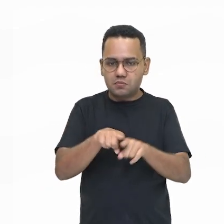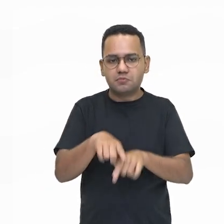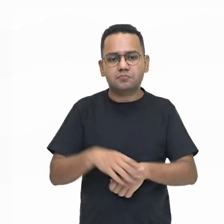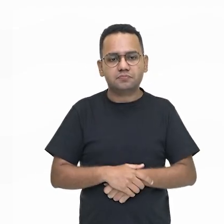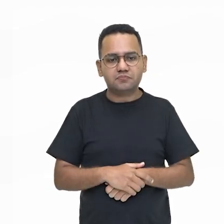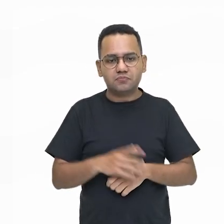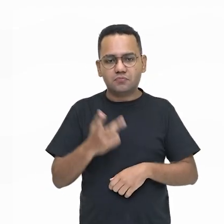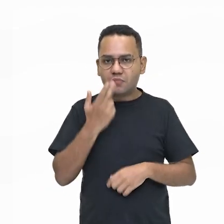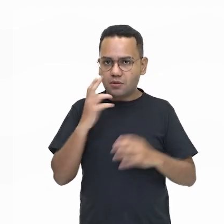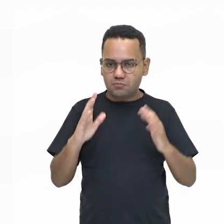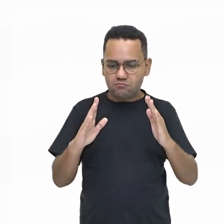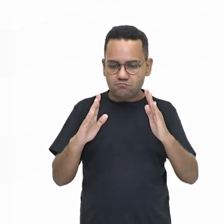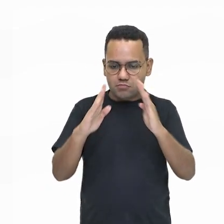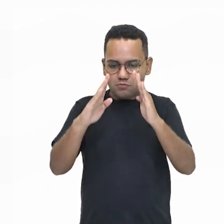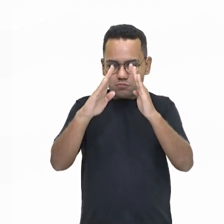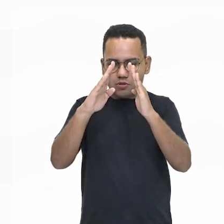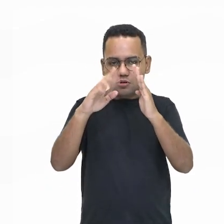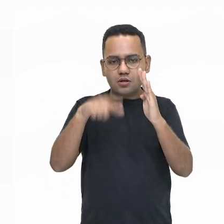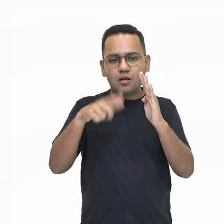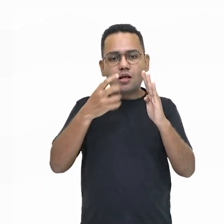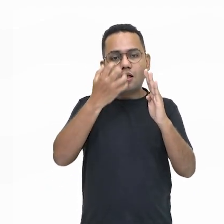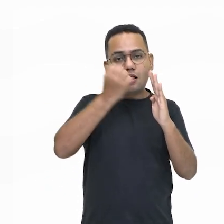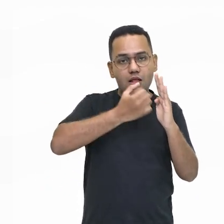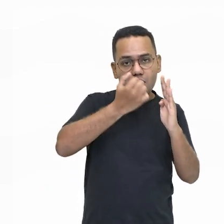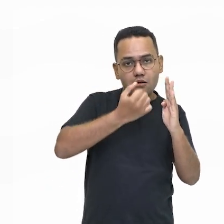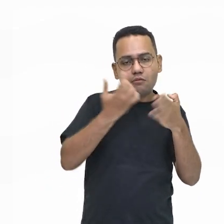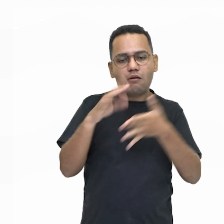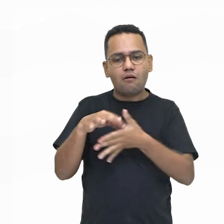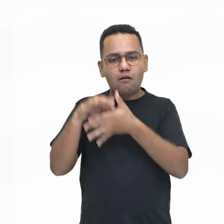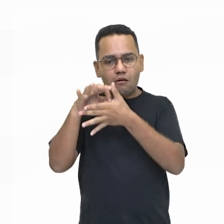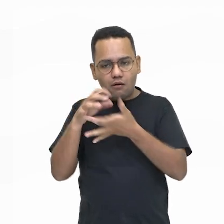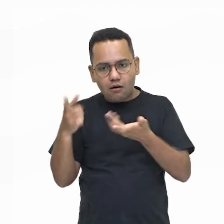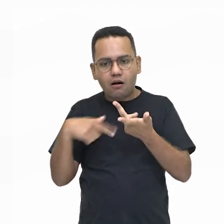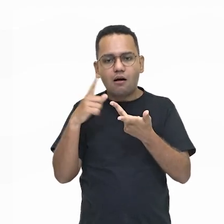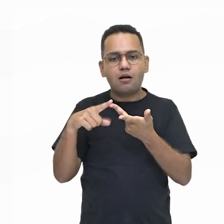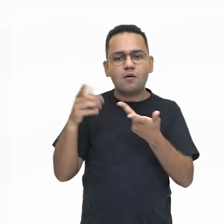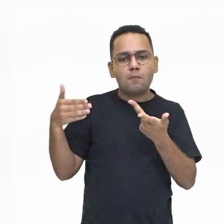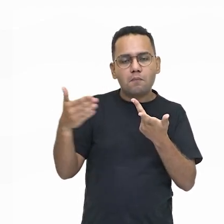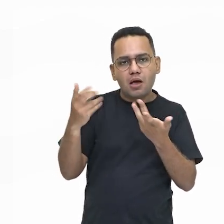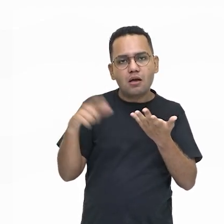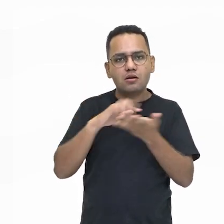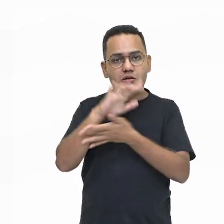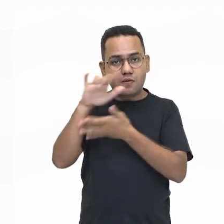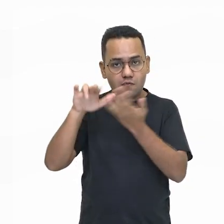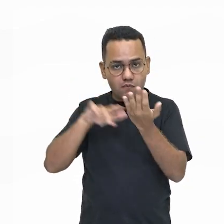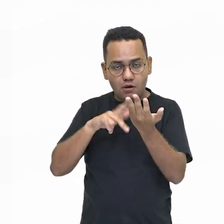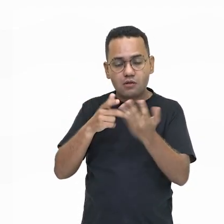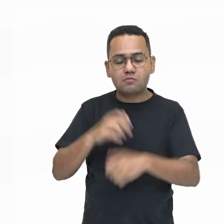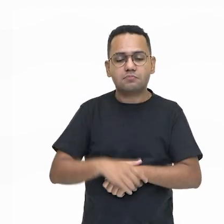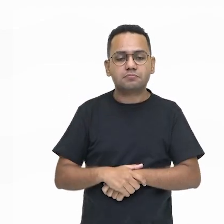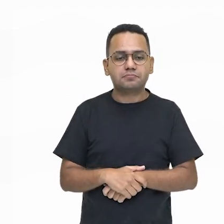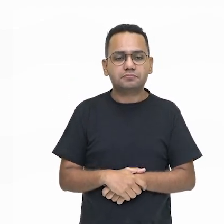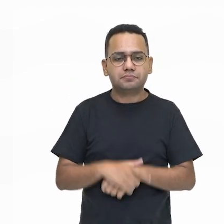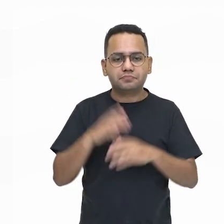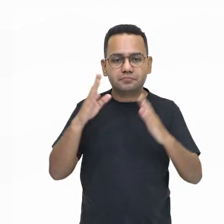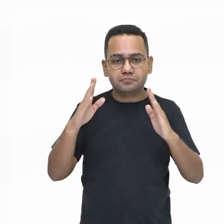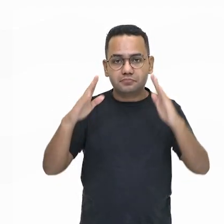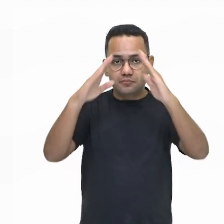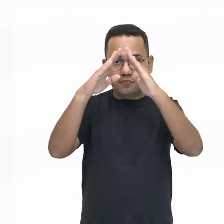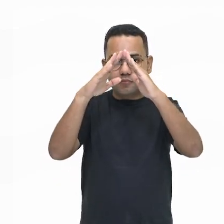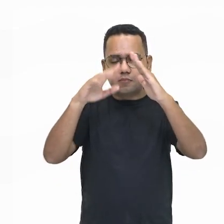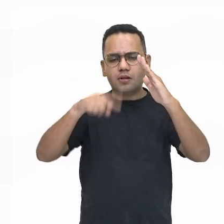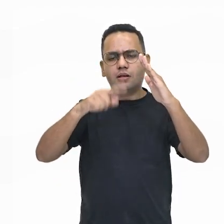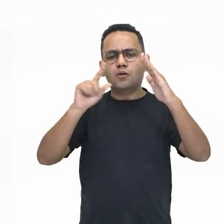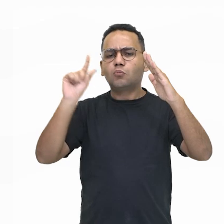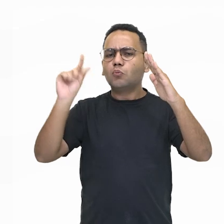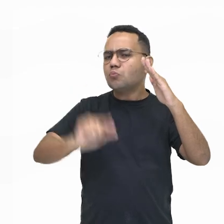vai diminuindo, ó, leite, iogurte, carne, queijo, ovos e outras proteínas. E lá em cima, por último, o que você